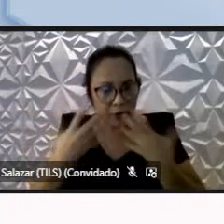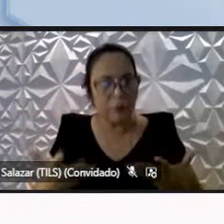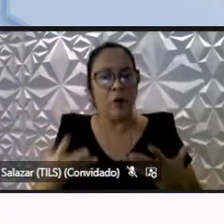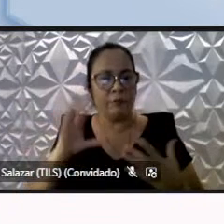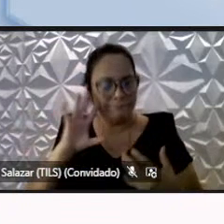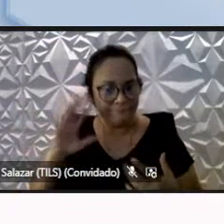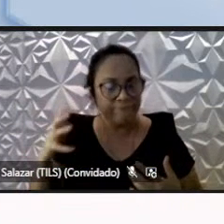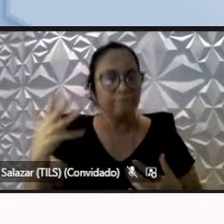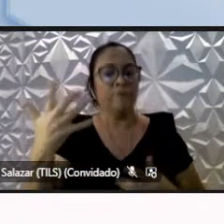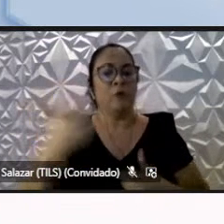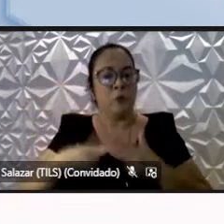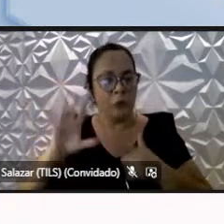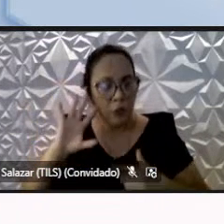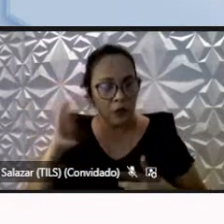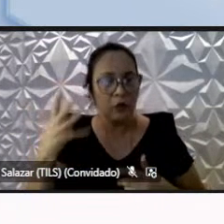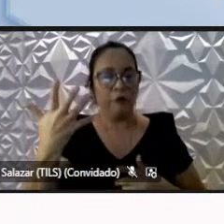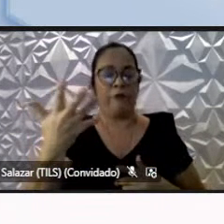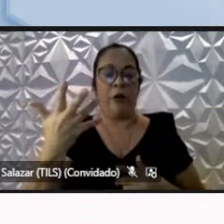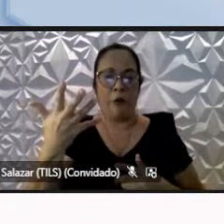solucionados, foram realizados.